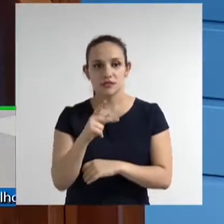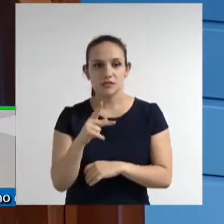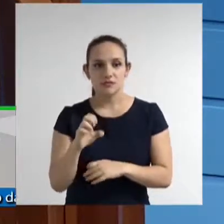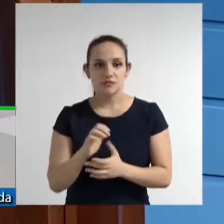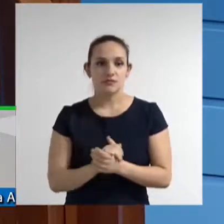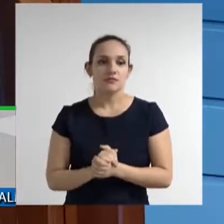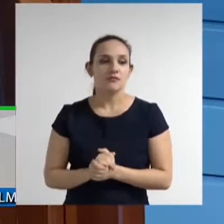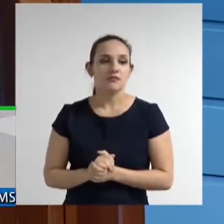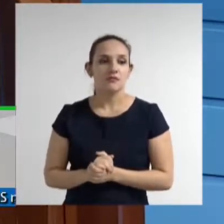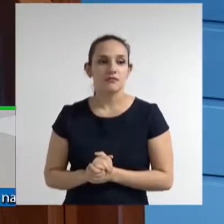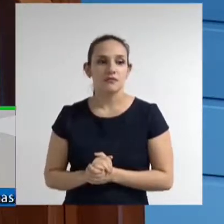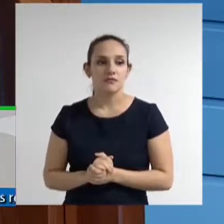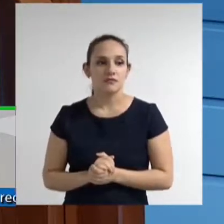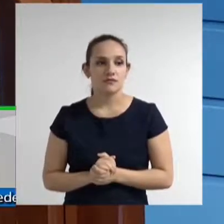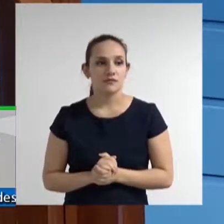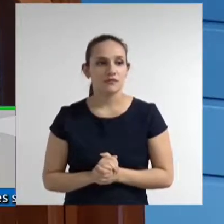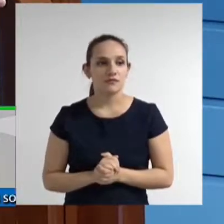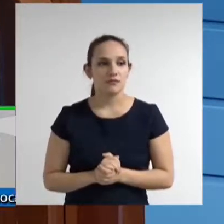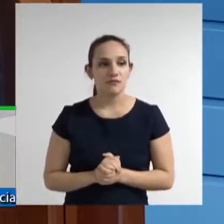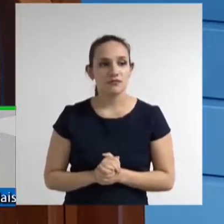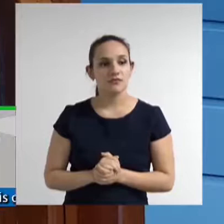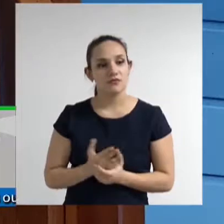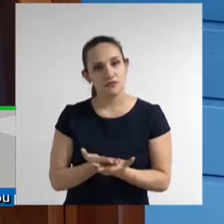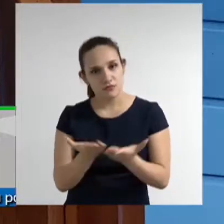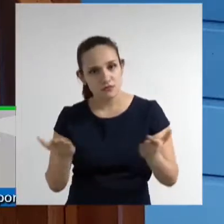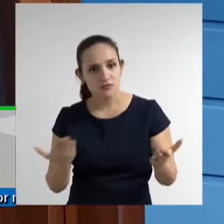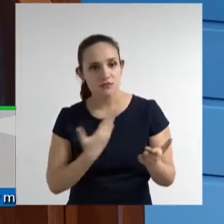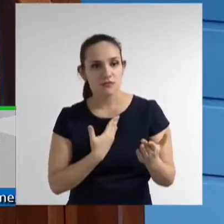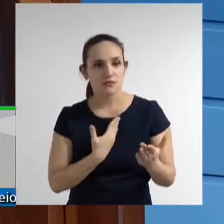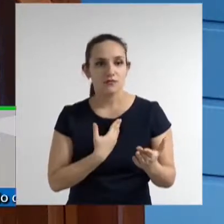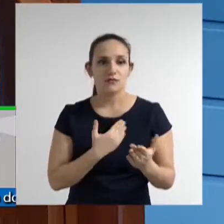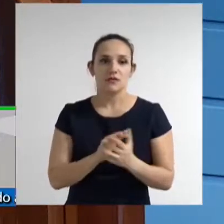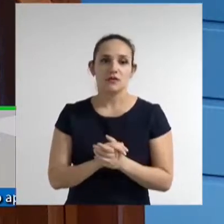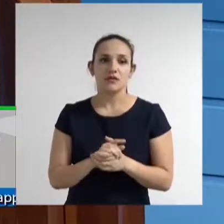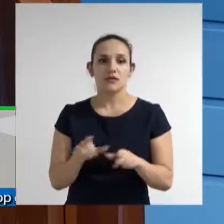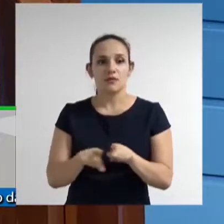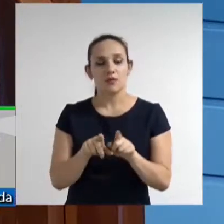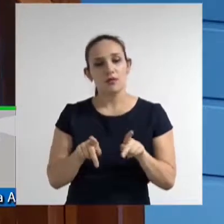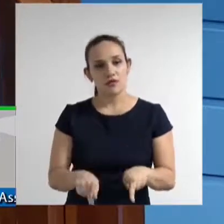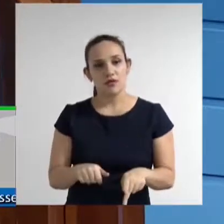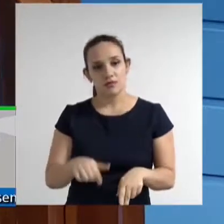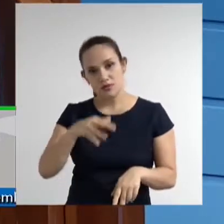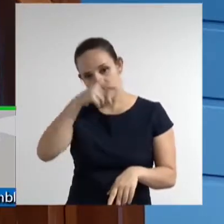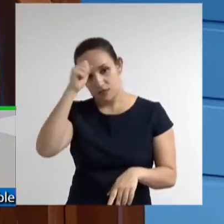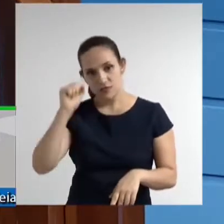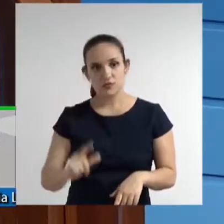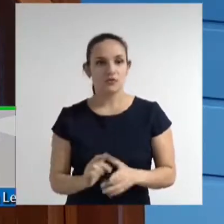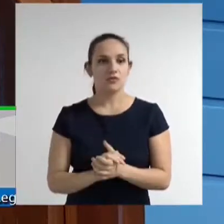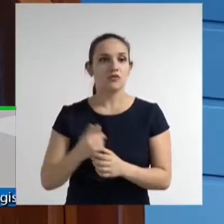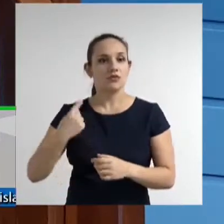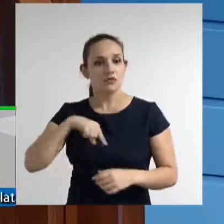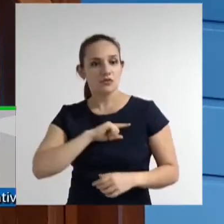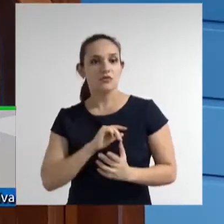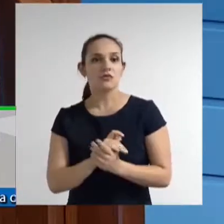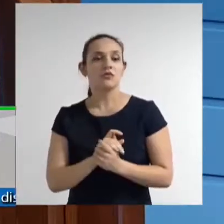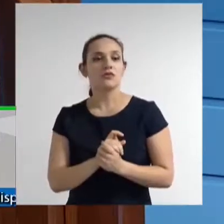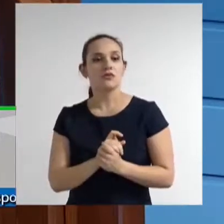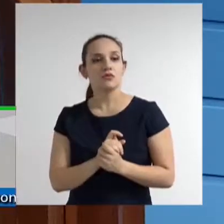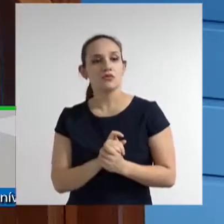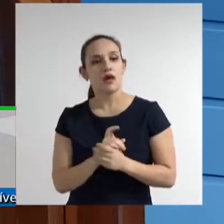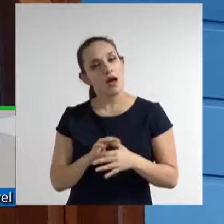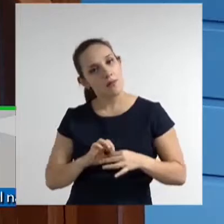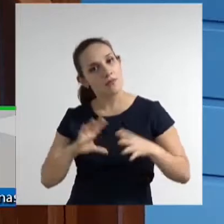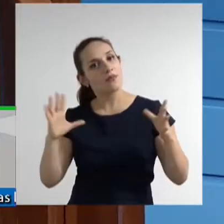casa, companheiros e deputados, deputadas e povo aqui do Mato Grosso do Sul, nós estamos dando a possibilidade de regularizar